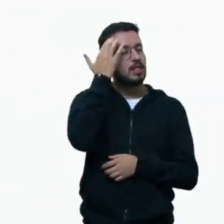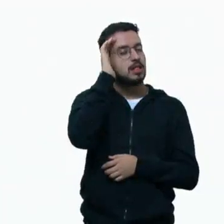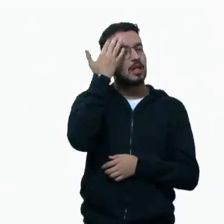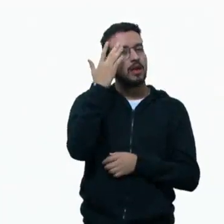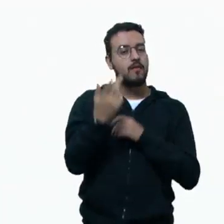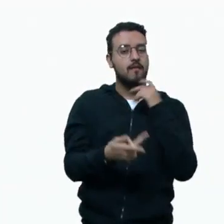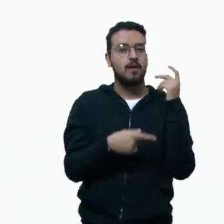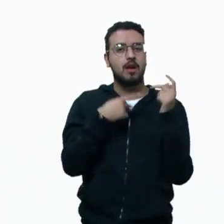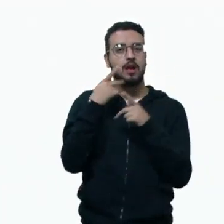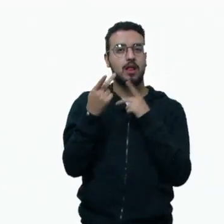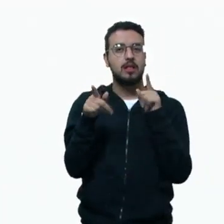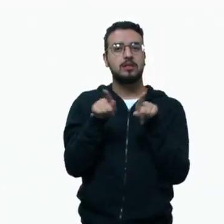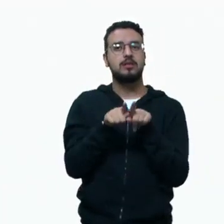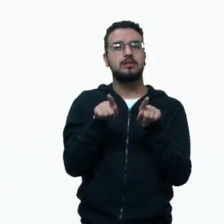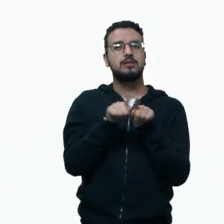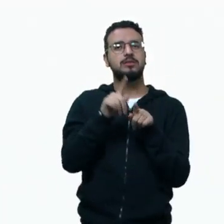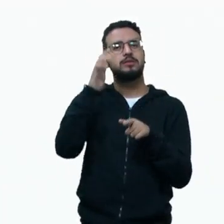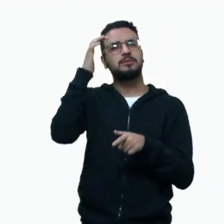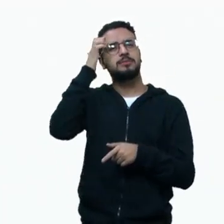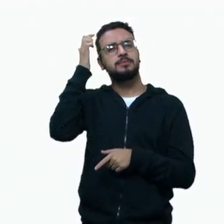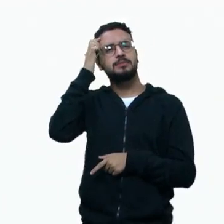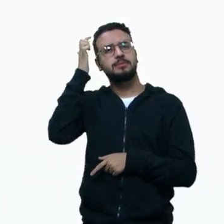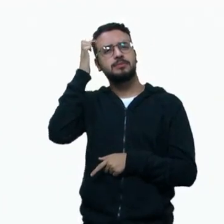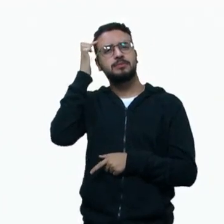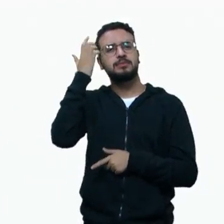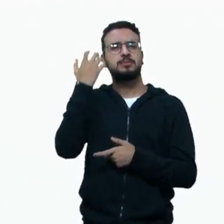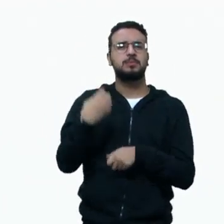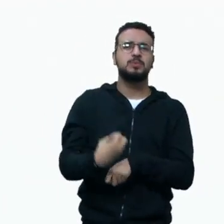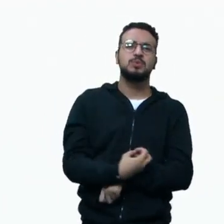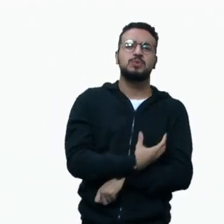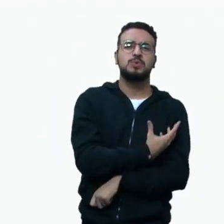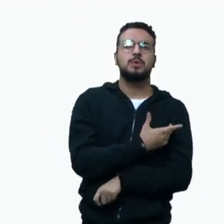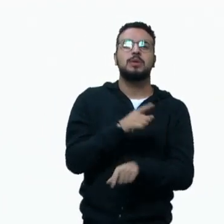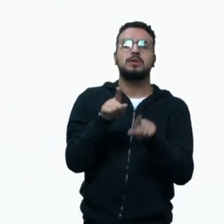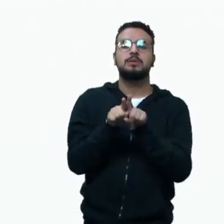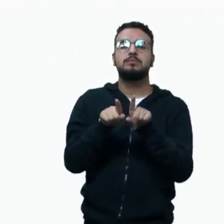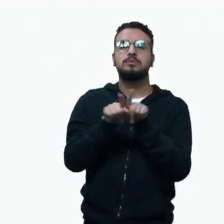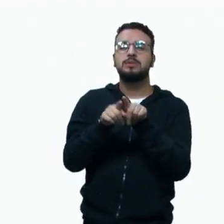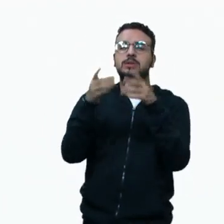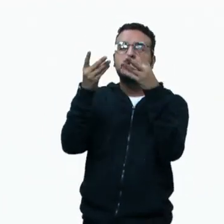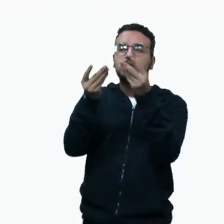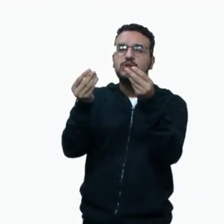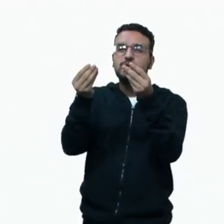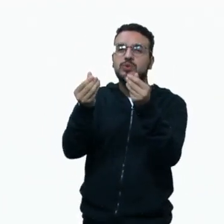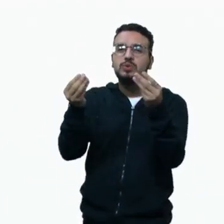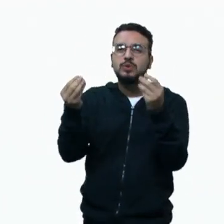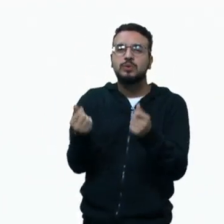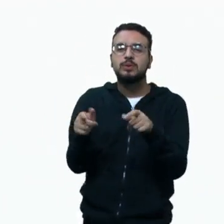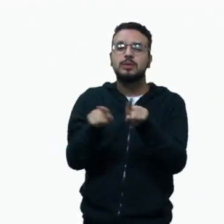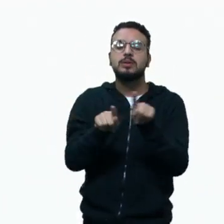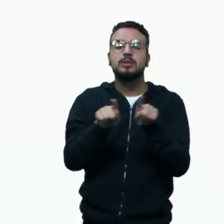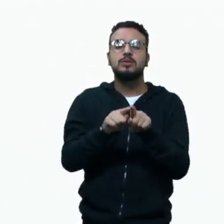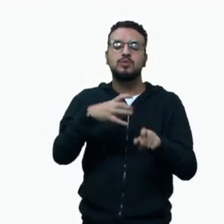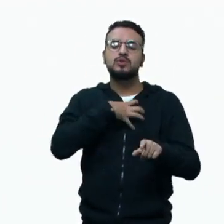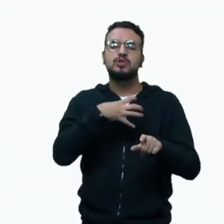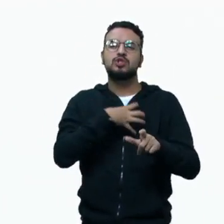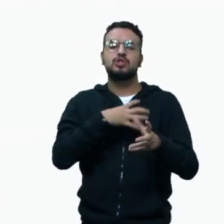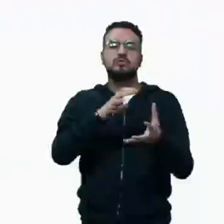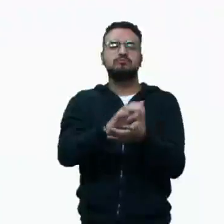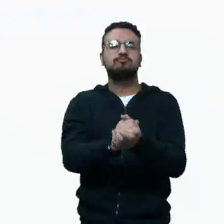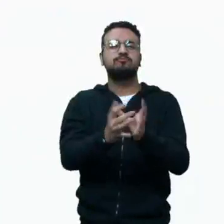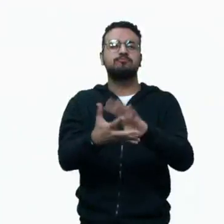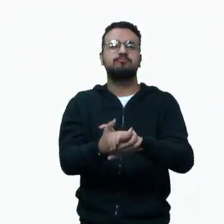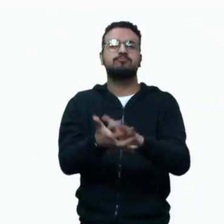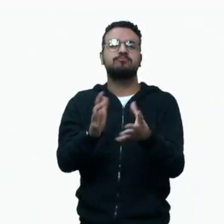pensamentos e emoções. Ele interpreta texturas e formas de objetos quando manipulados. Então, quando